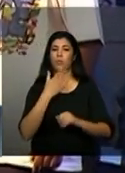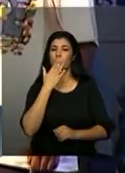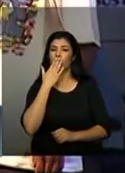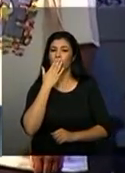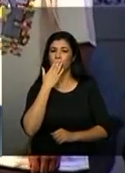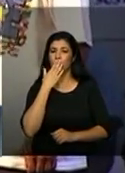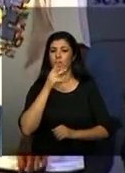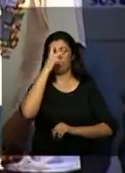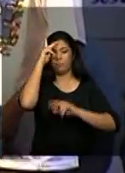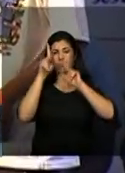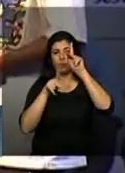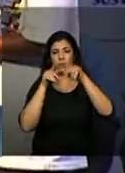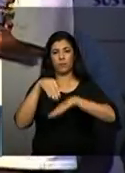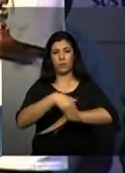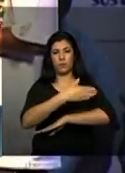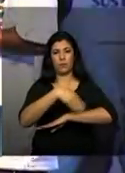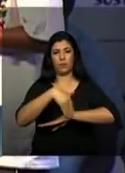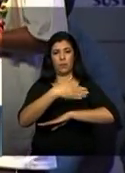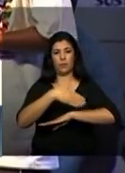de rua.